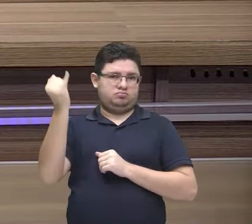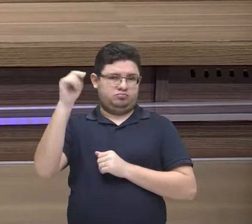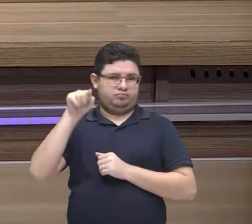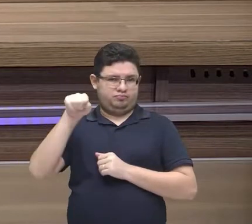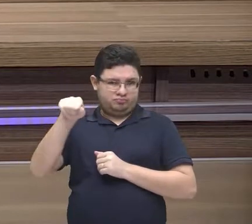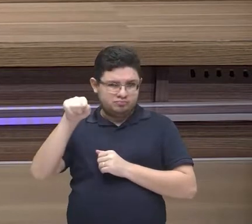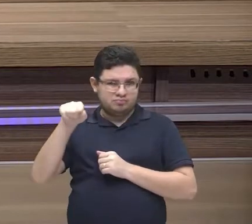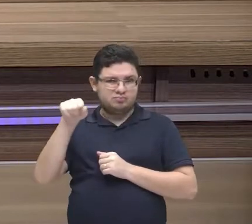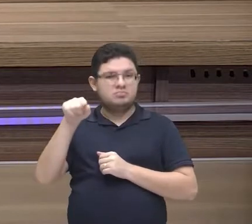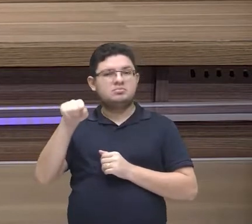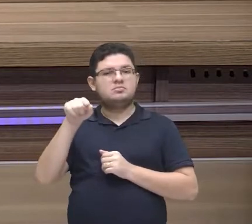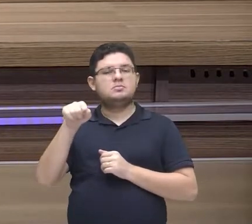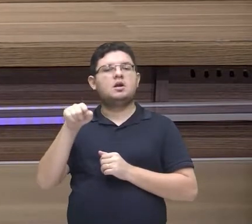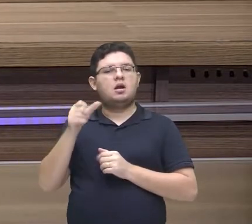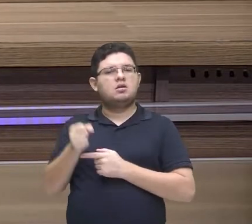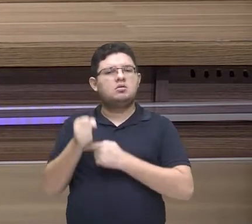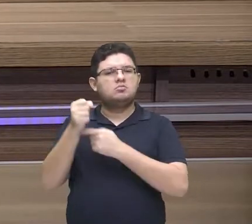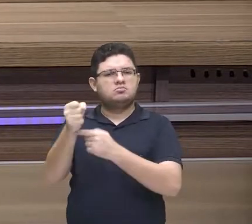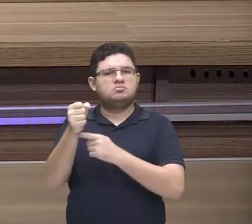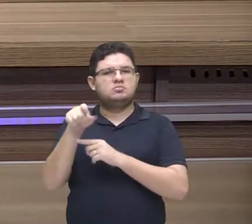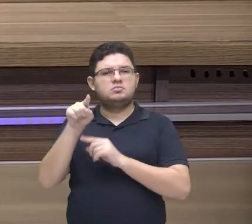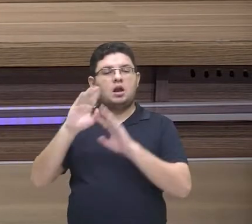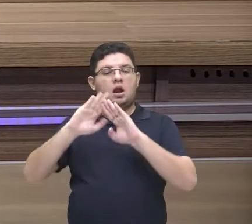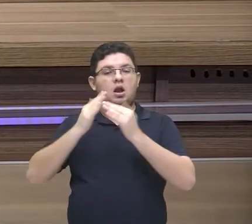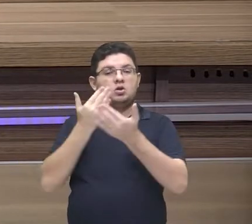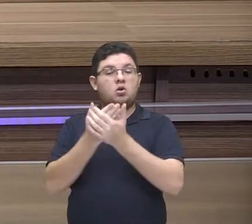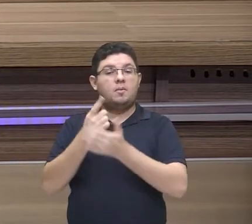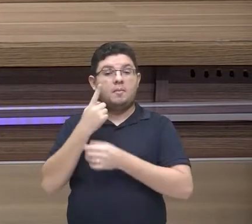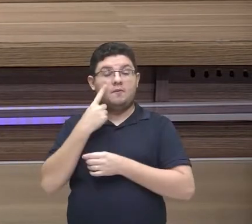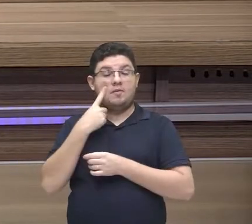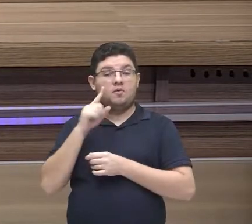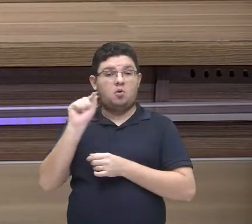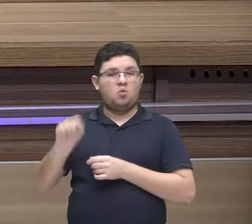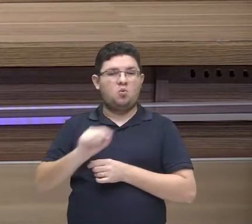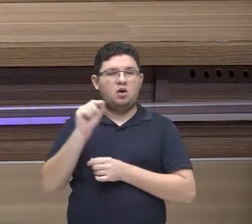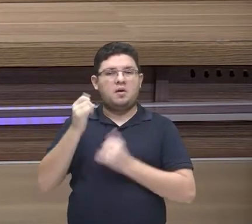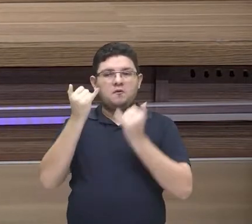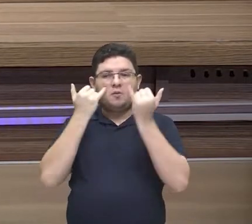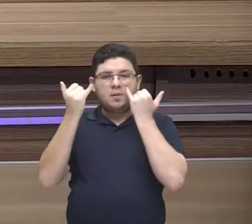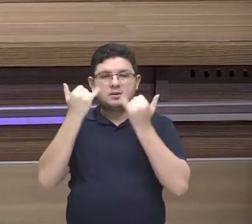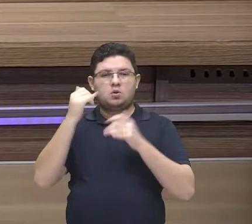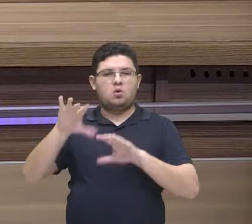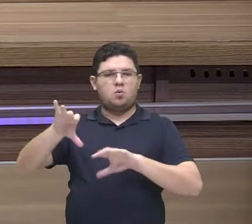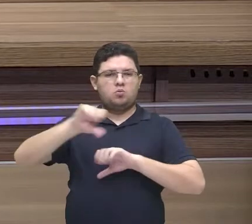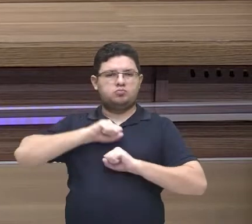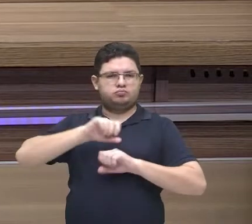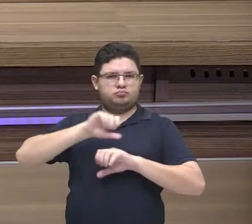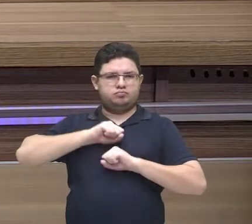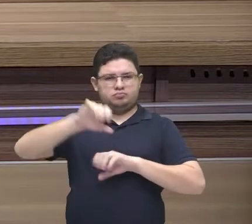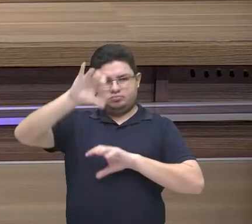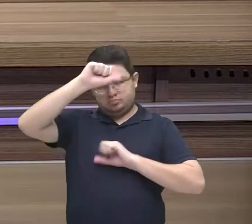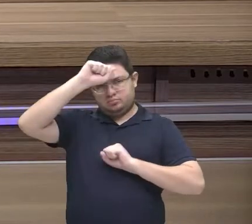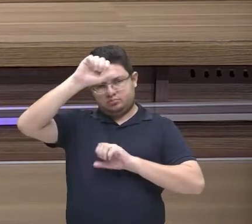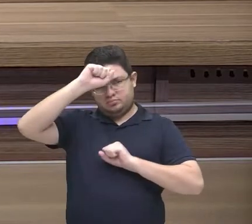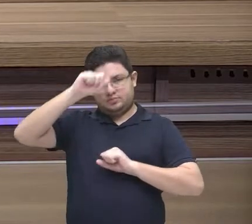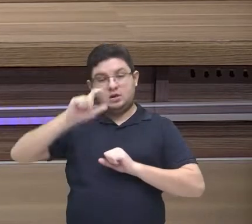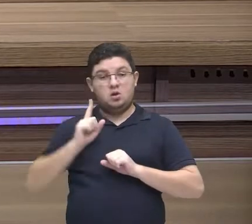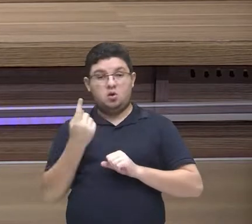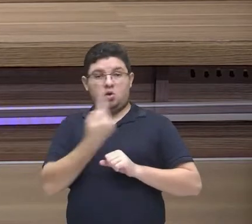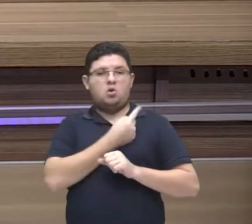entrar para poder ela verificar na escola as informações que vai receber. Então, nós somos o agente